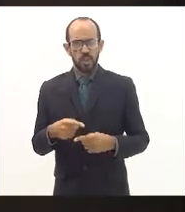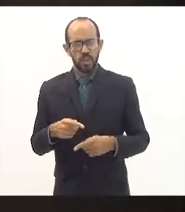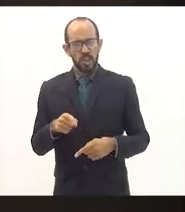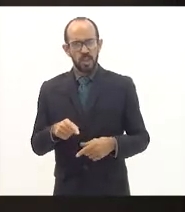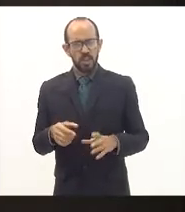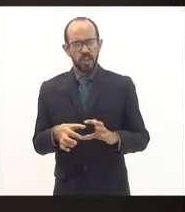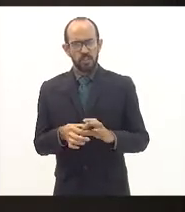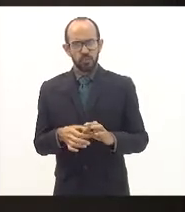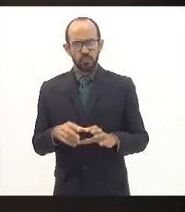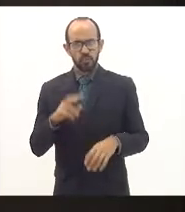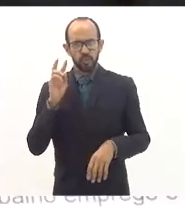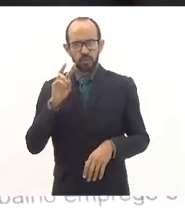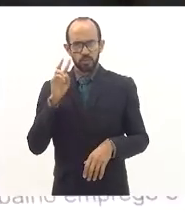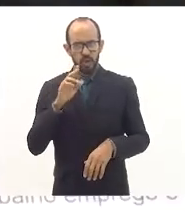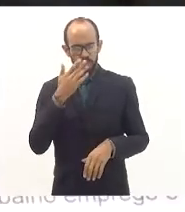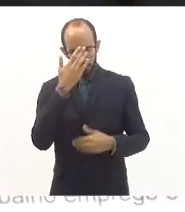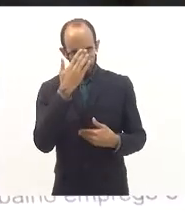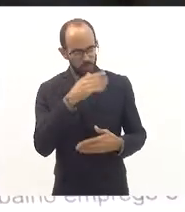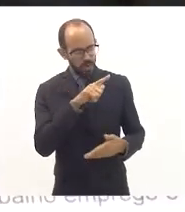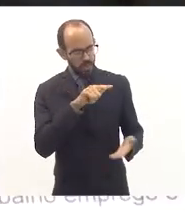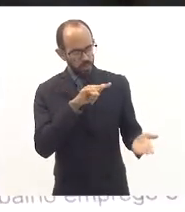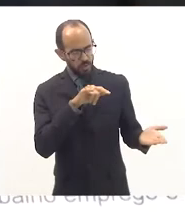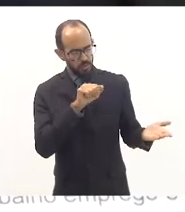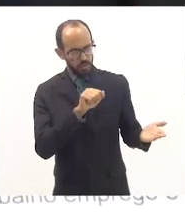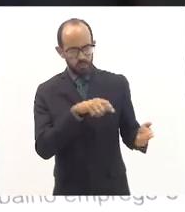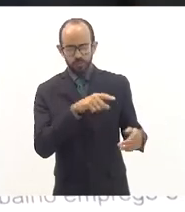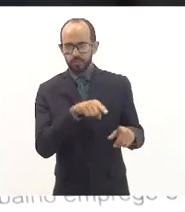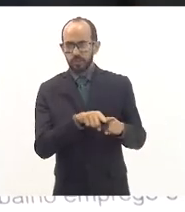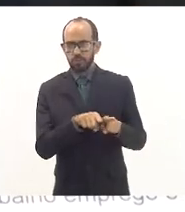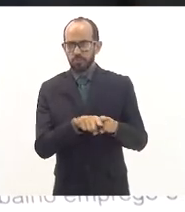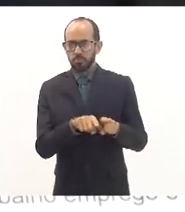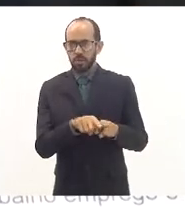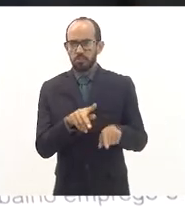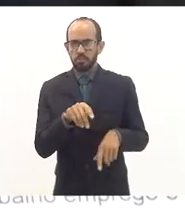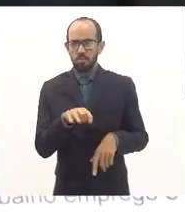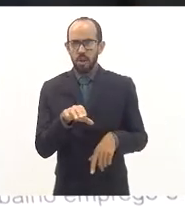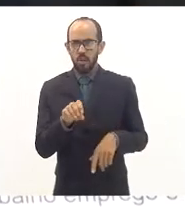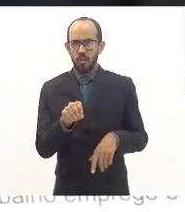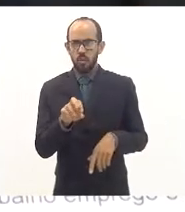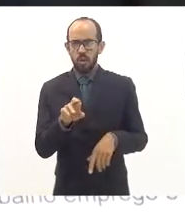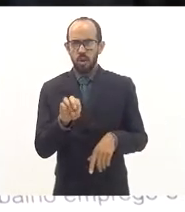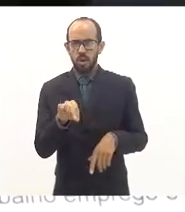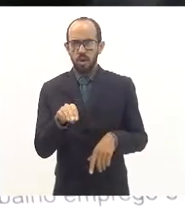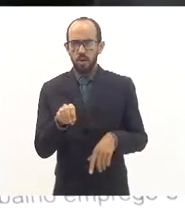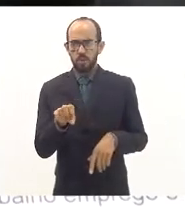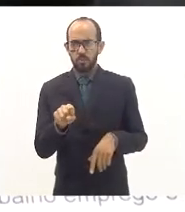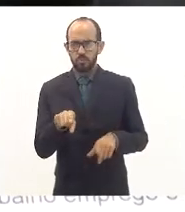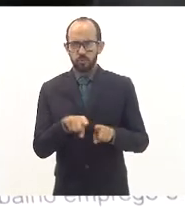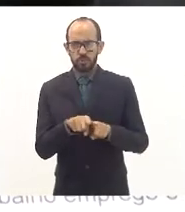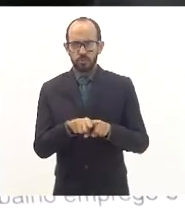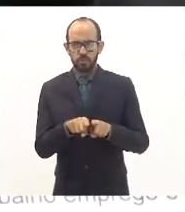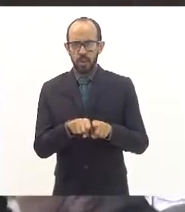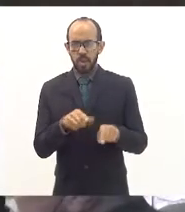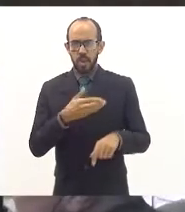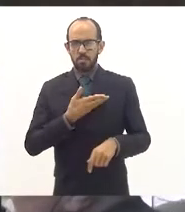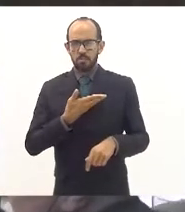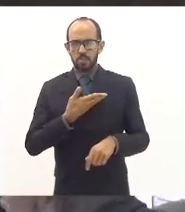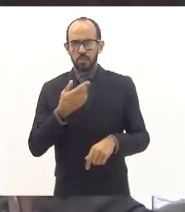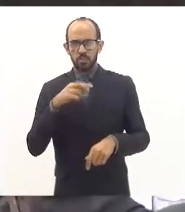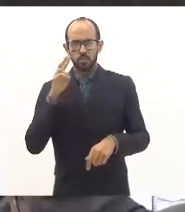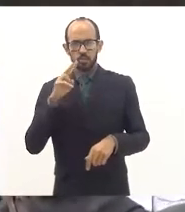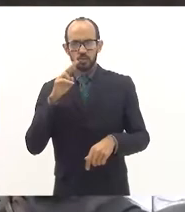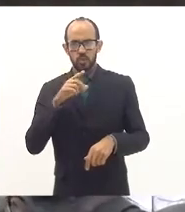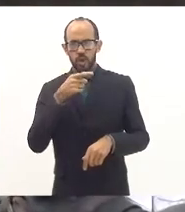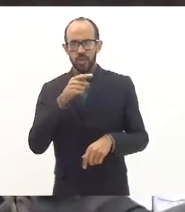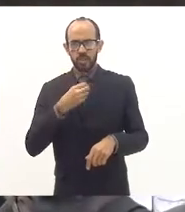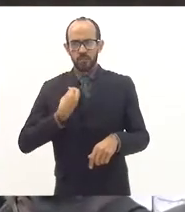dona Lígia. Cumprimentar o nosso deputado Paulo Ramos, outro grande amigo da história,